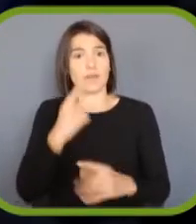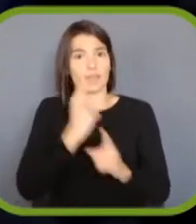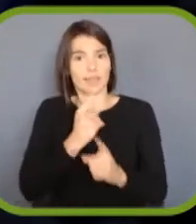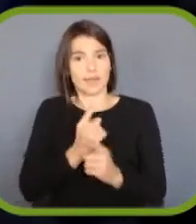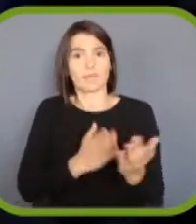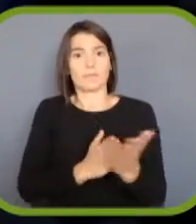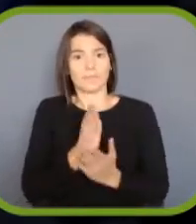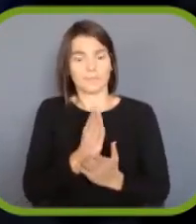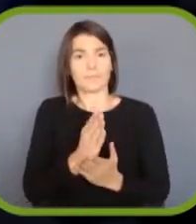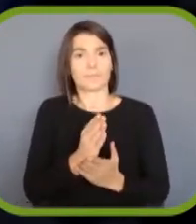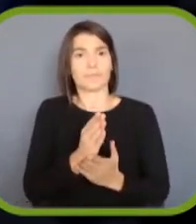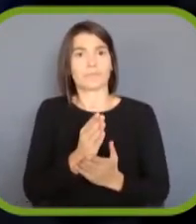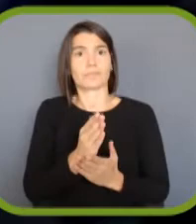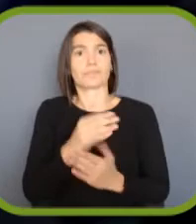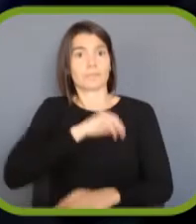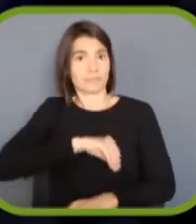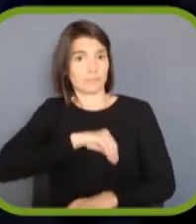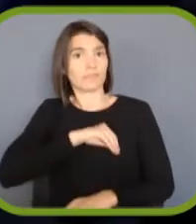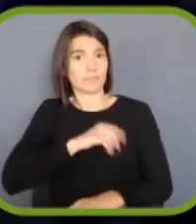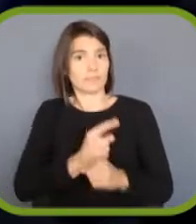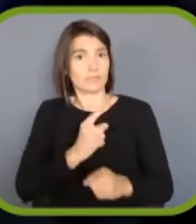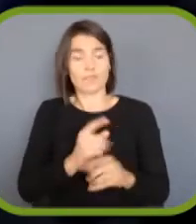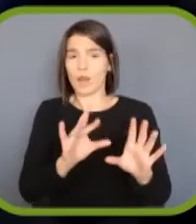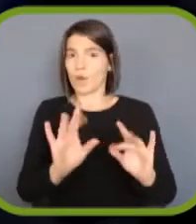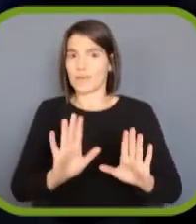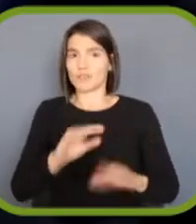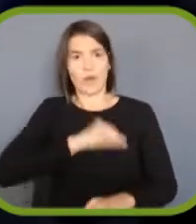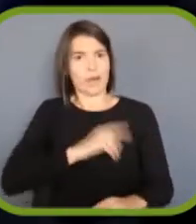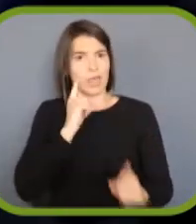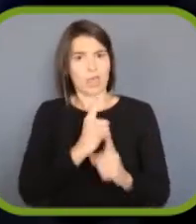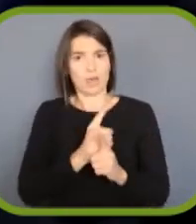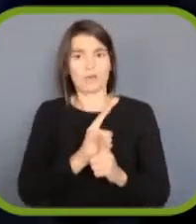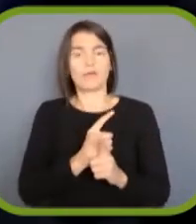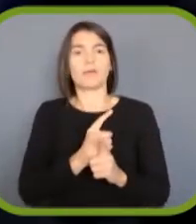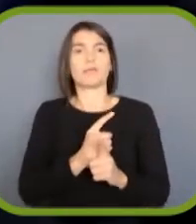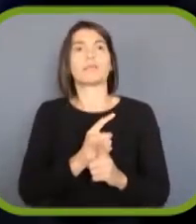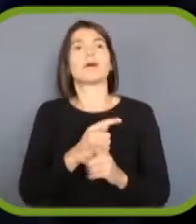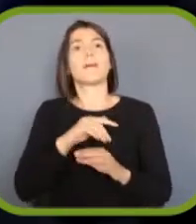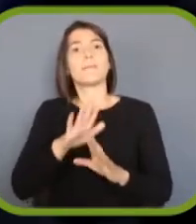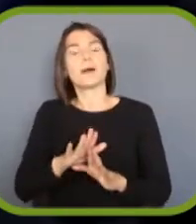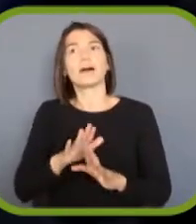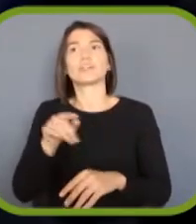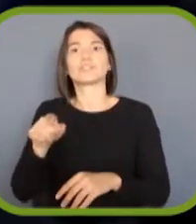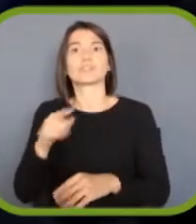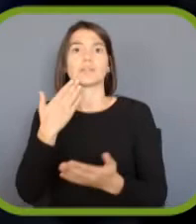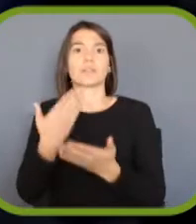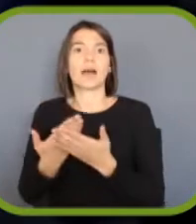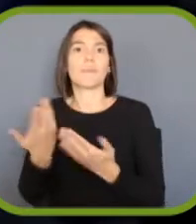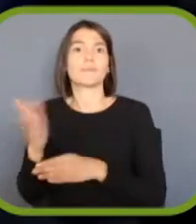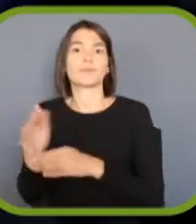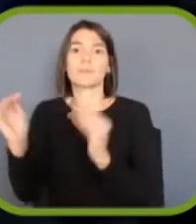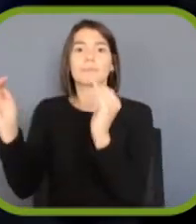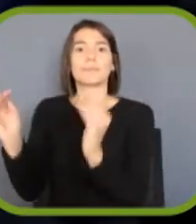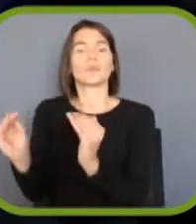organizações que mantêm a remuneração, não mexem na remuneração e atuam muito mais ao